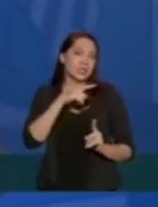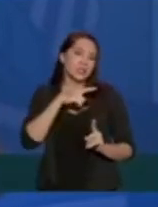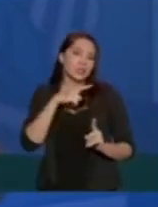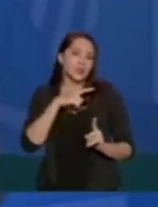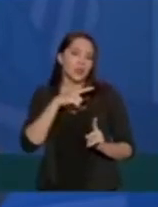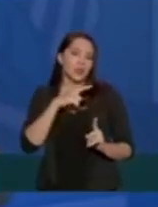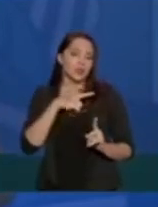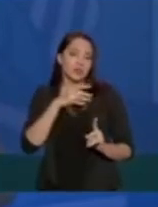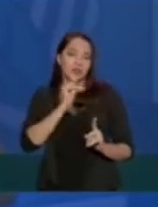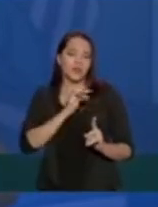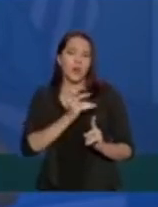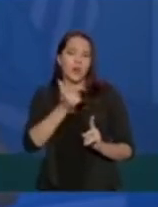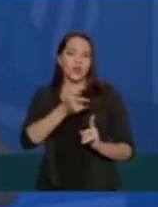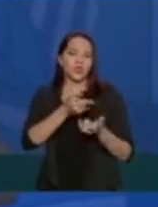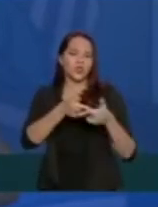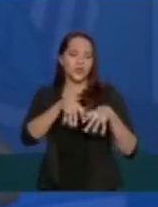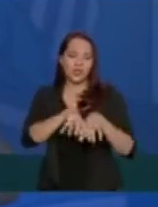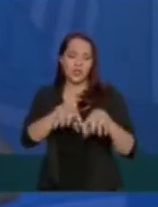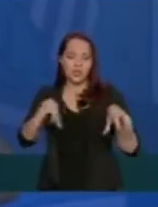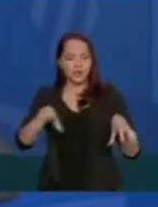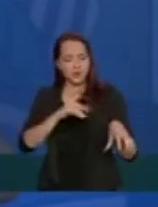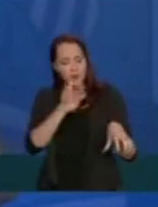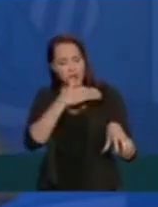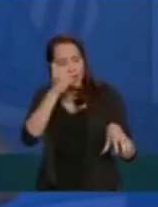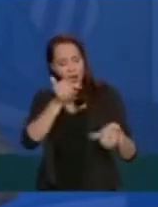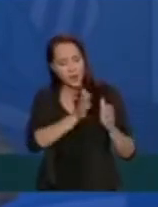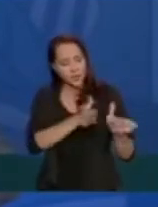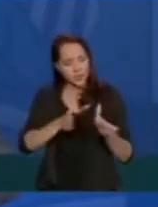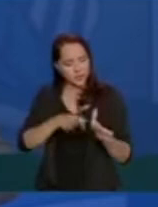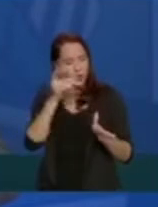houvesse uma divisão.